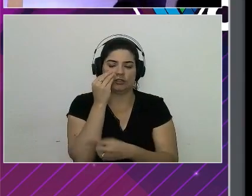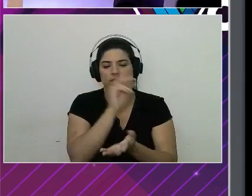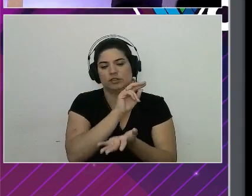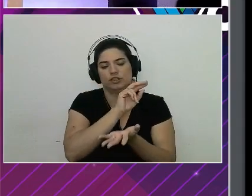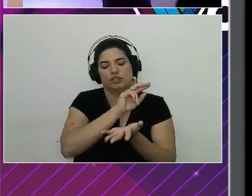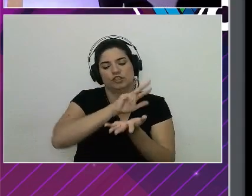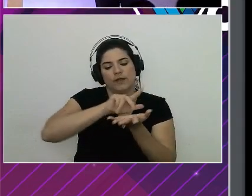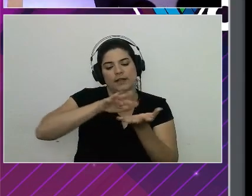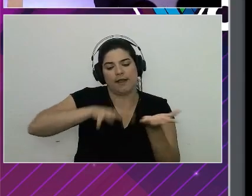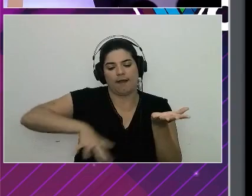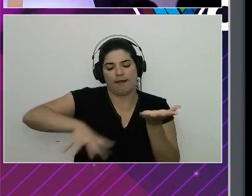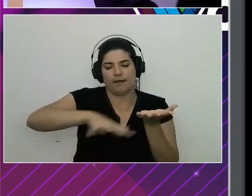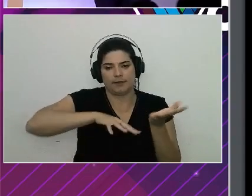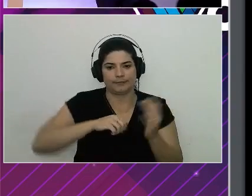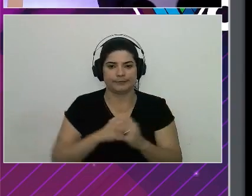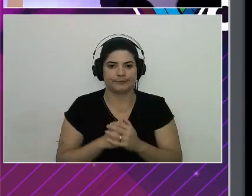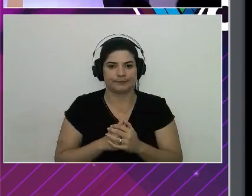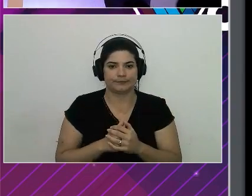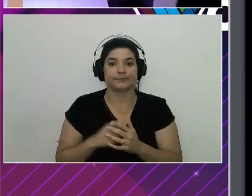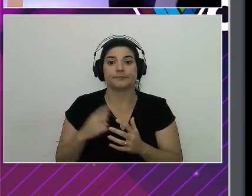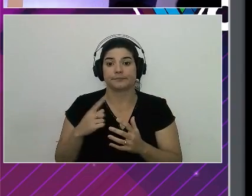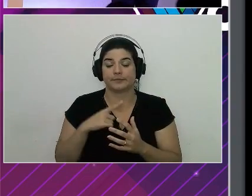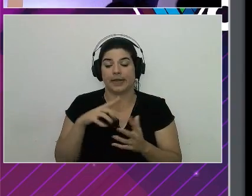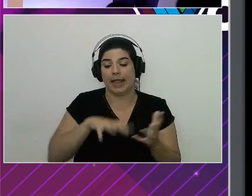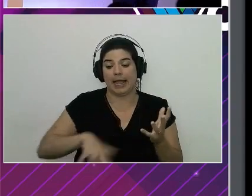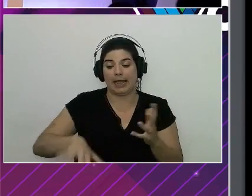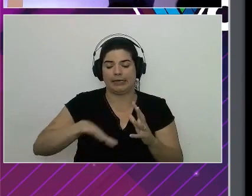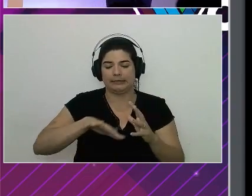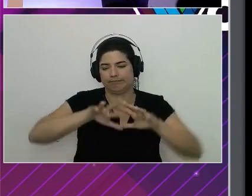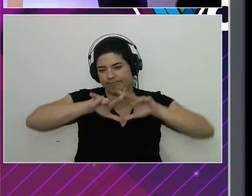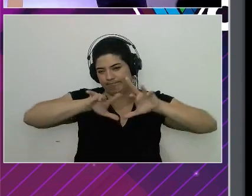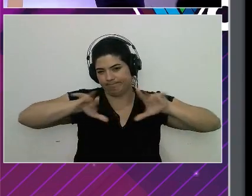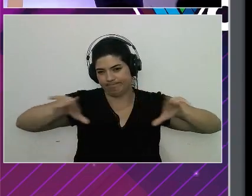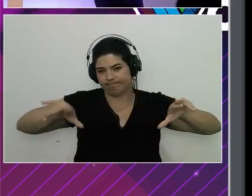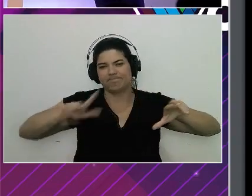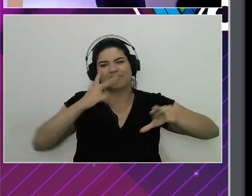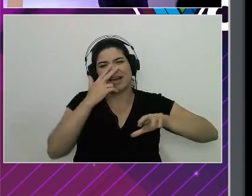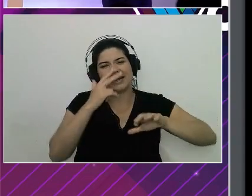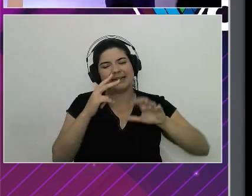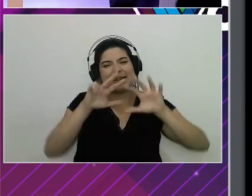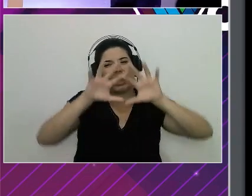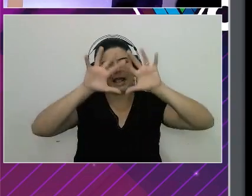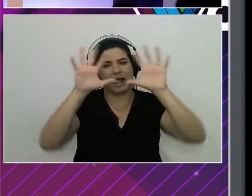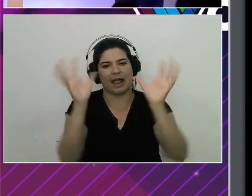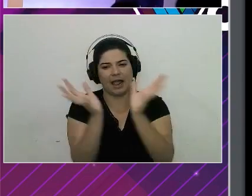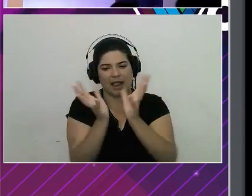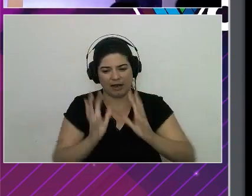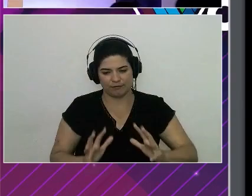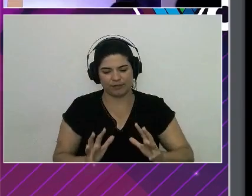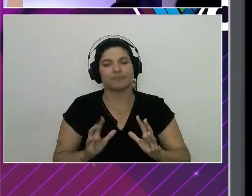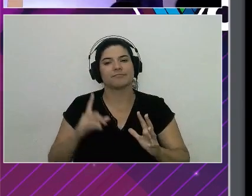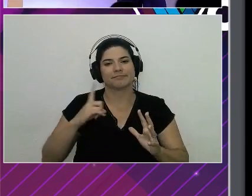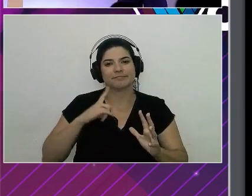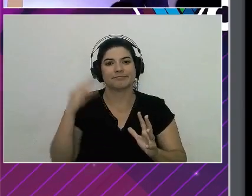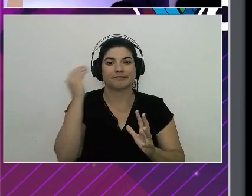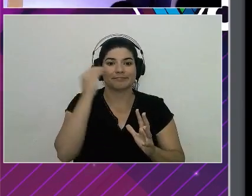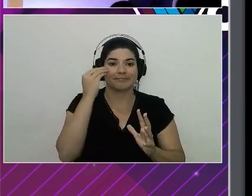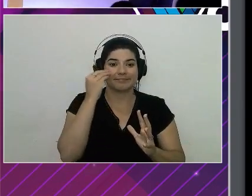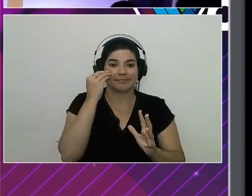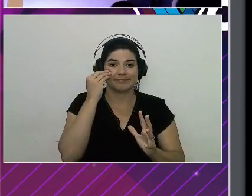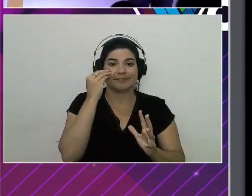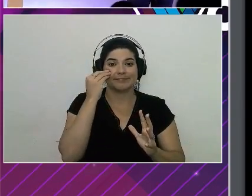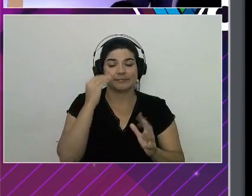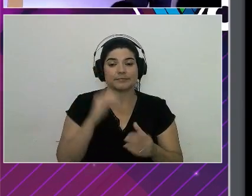Beleza. A gente tem uma árvore, mas beleza. Como que eu crio um spec de teste aqui? Isso daqui é meio